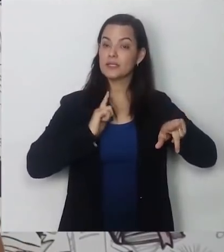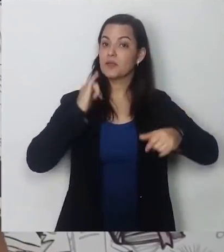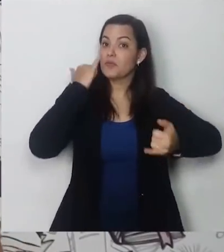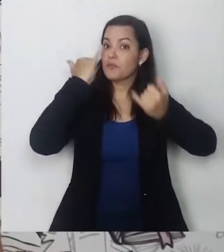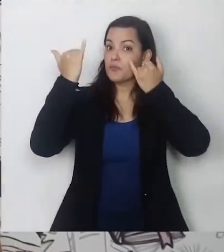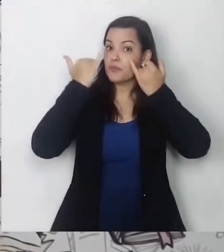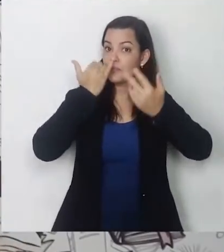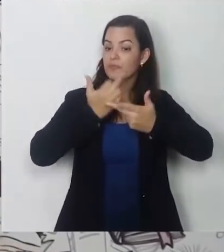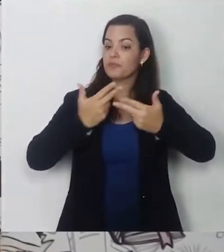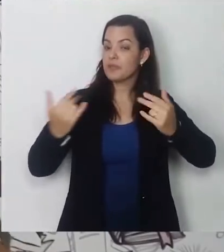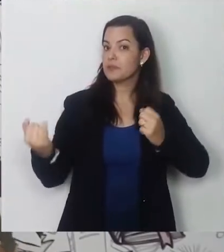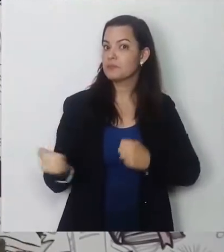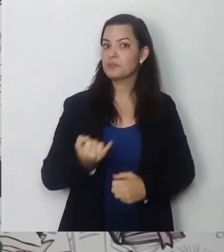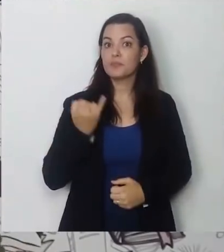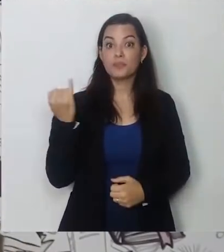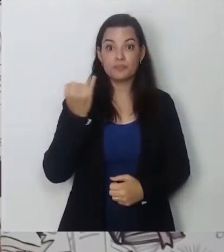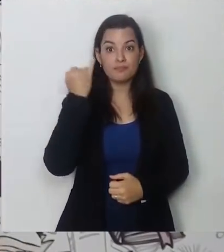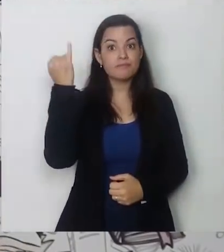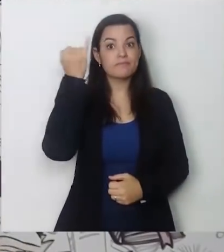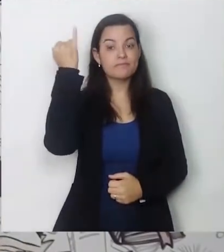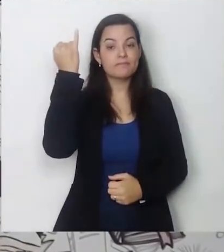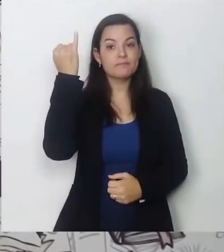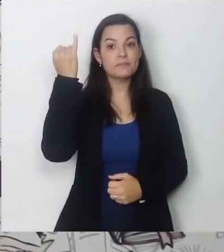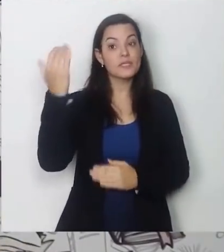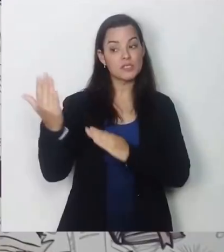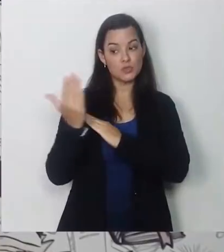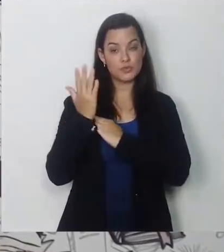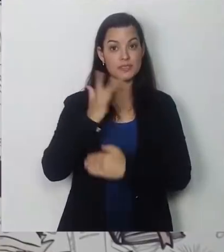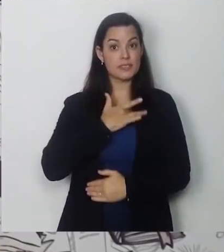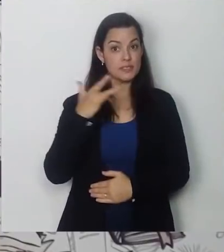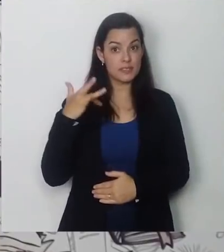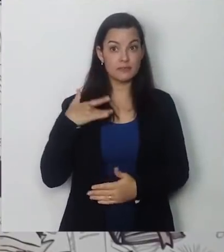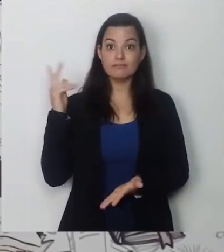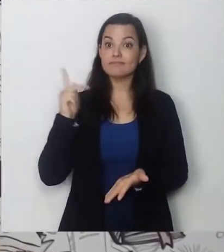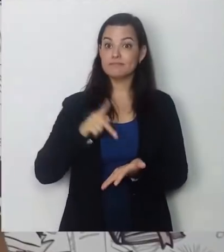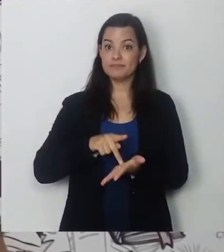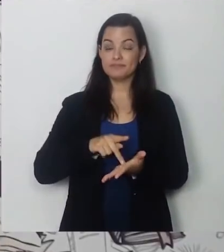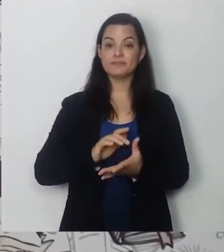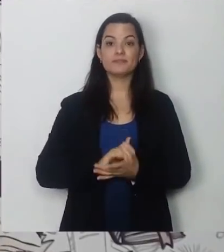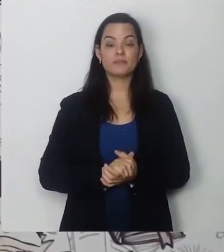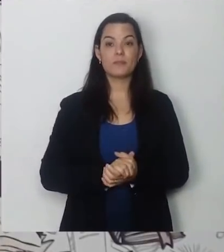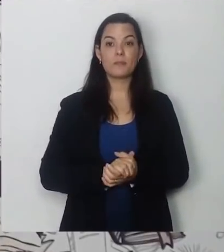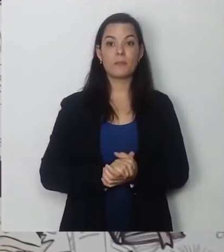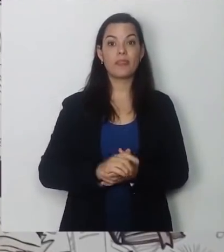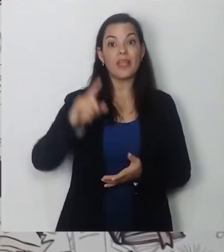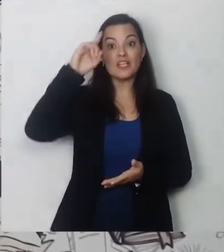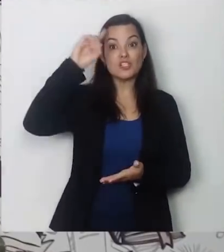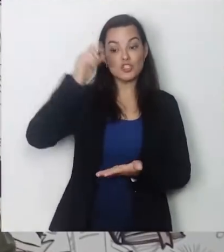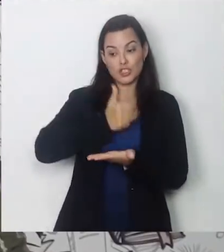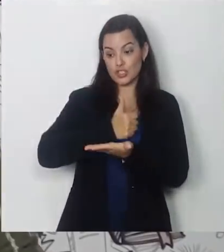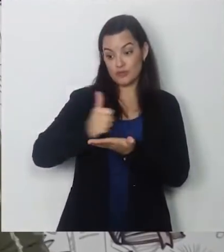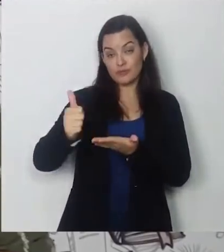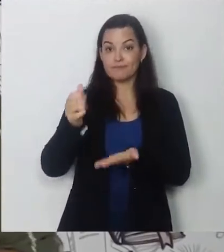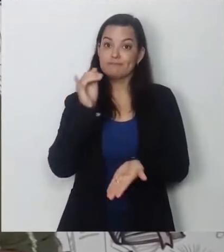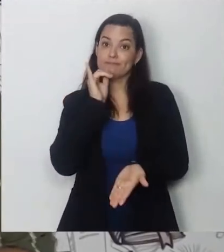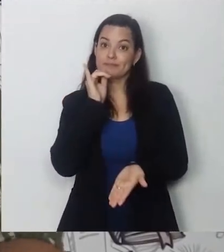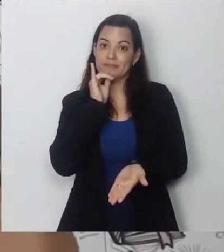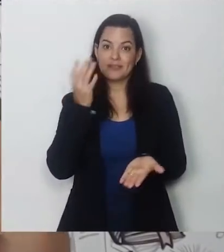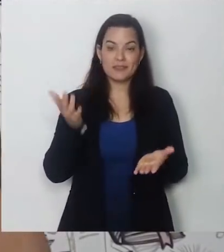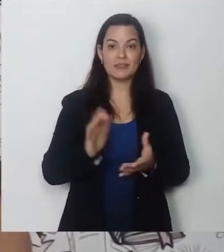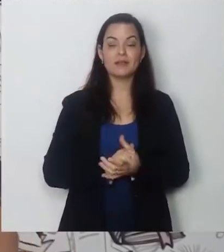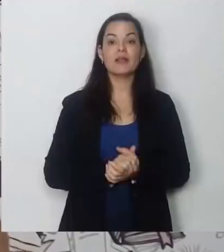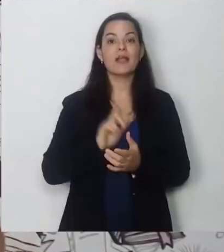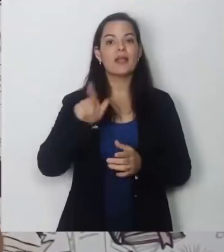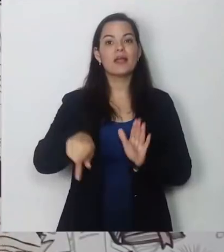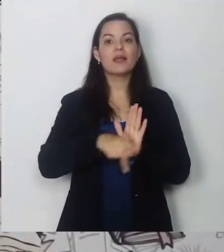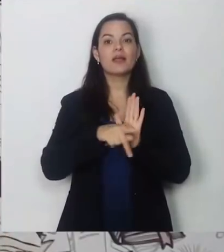informações essenciais, inclusive para a nossa saúde, viu? o prazo de validade, por exemplo, que